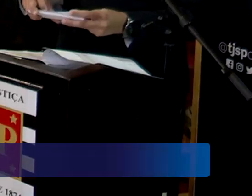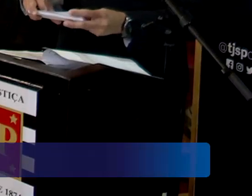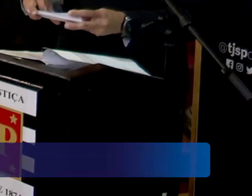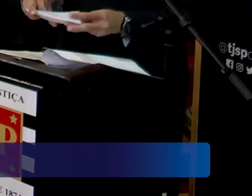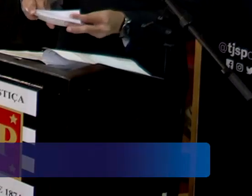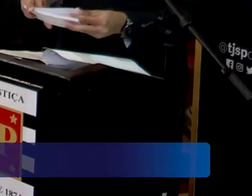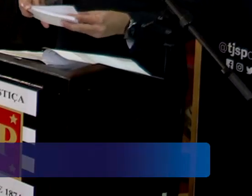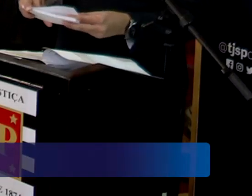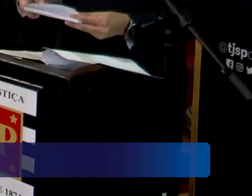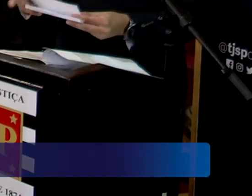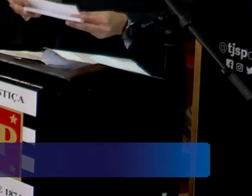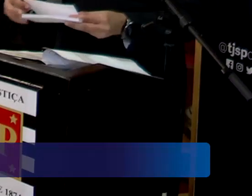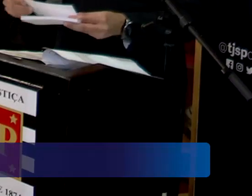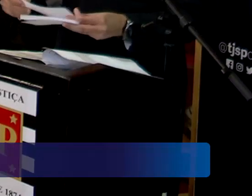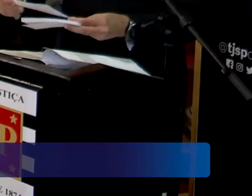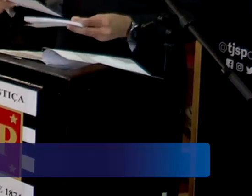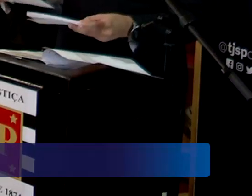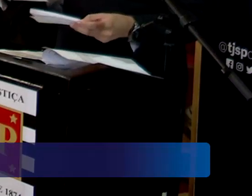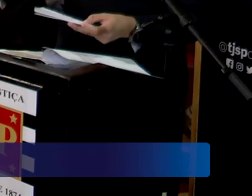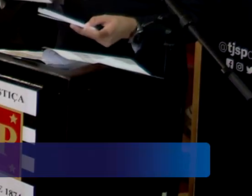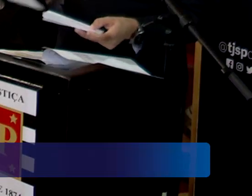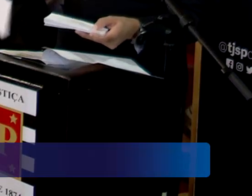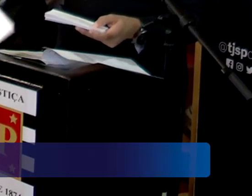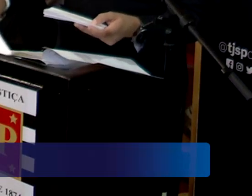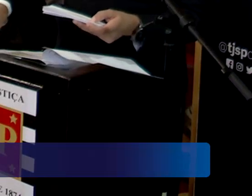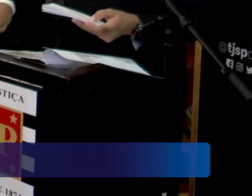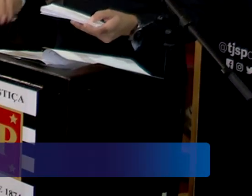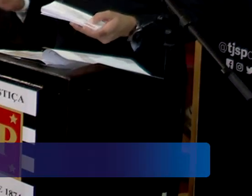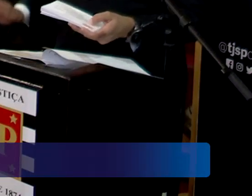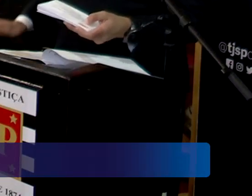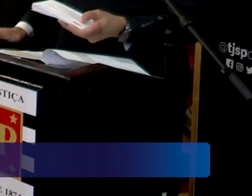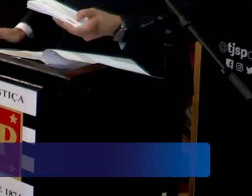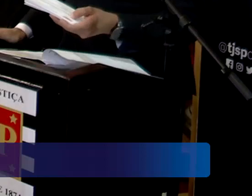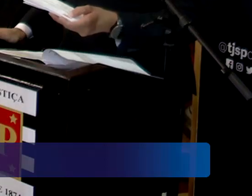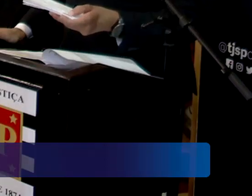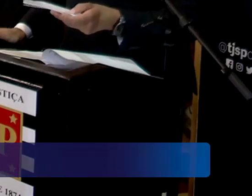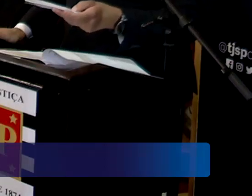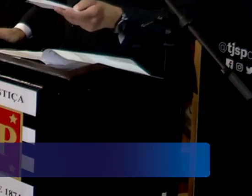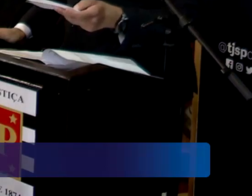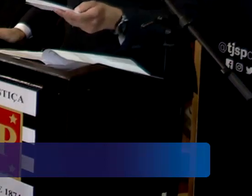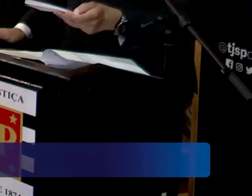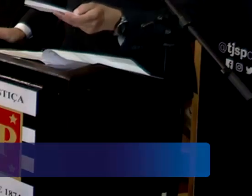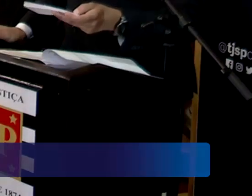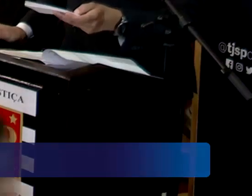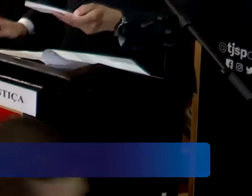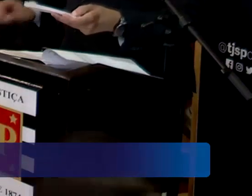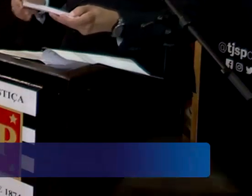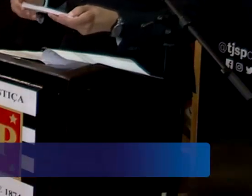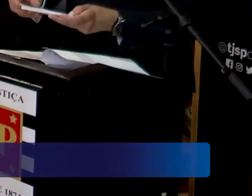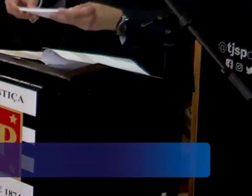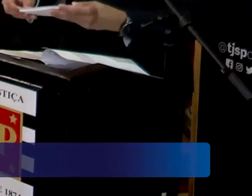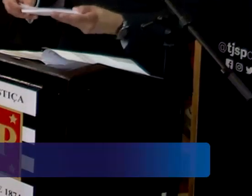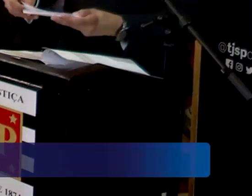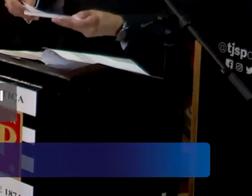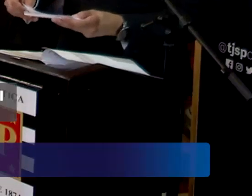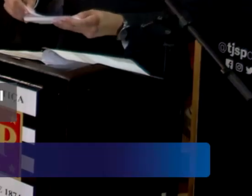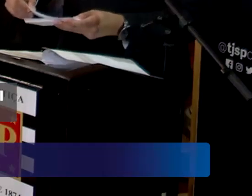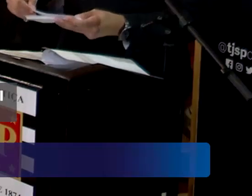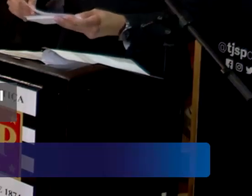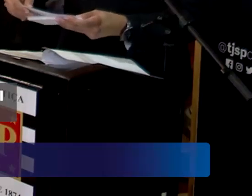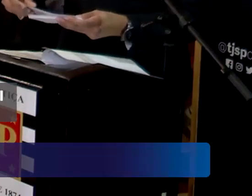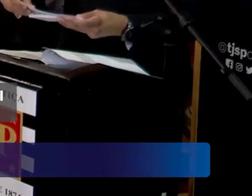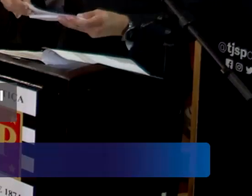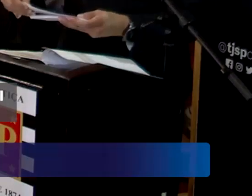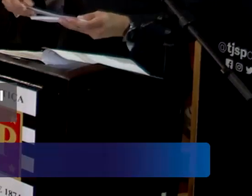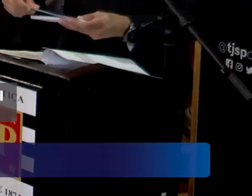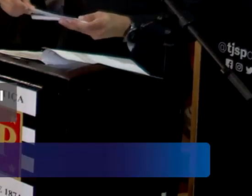Orlando Eduardo geraldi presidente do tribunal de justiça militar de São Paulo os ex-presidentes do tribunal de justiça aqui presentes